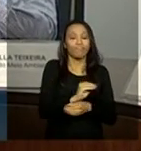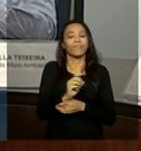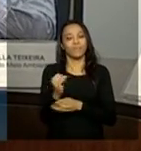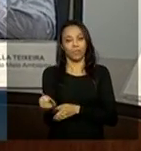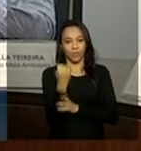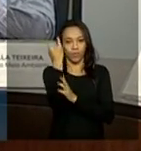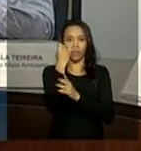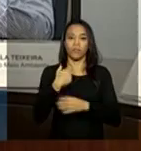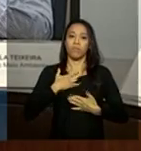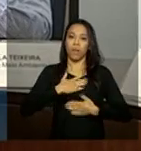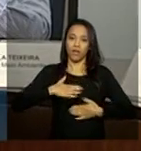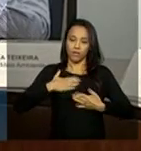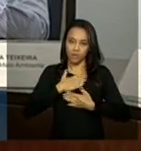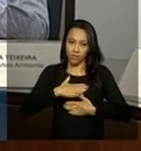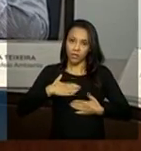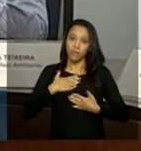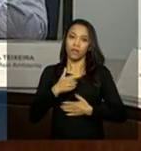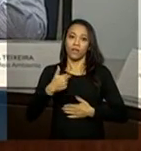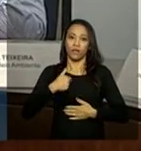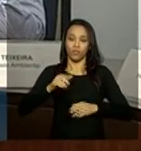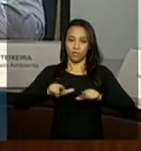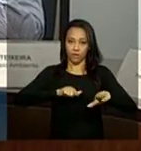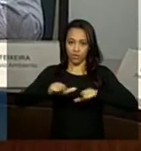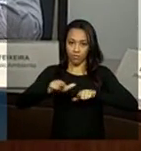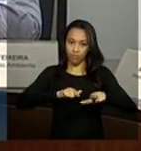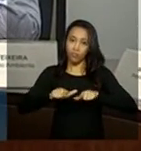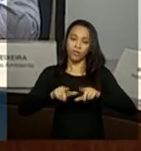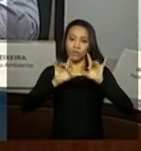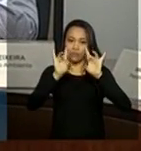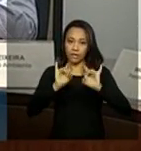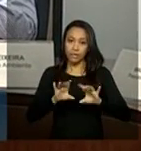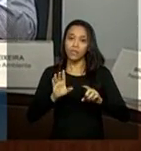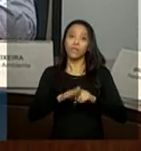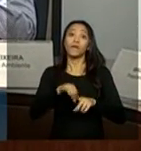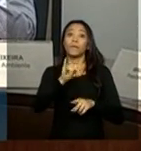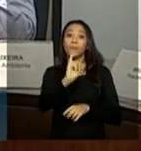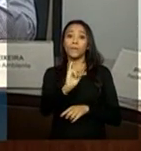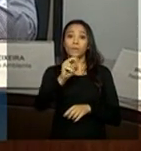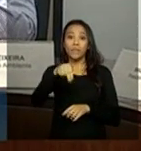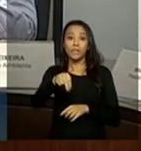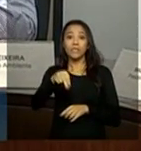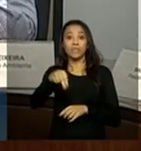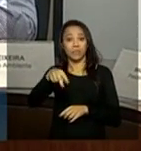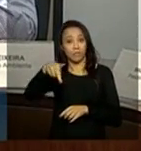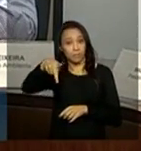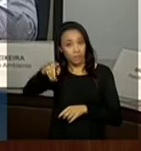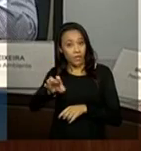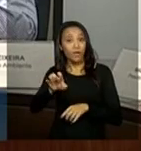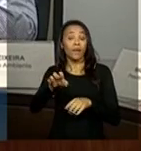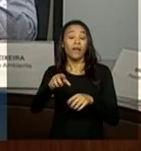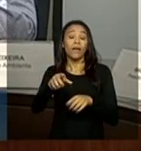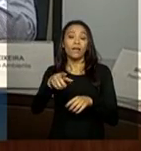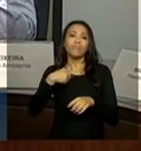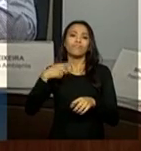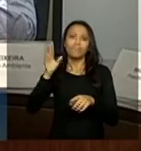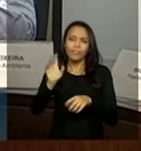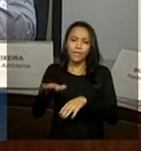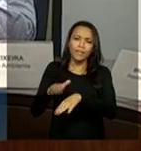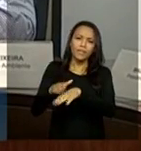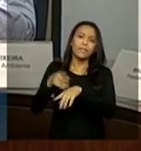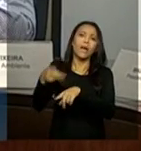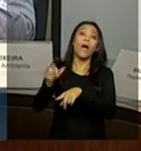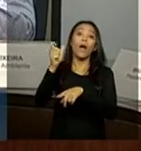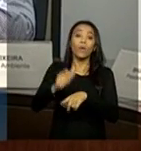estou aqui, temos uma instituição especializada no Ministério, que é o INPE, está aqui o representante do INPE, lá exatamente da unidade